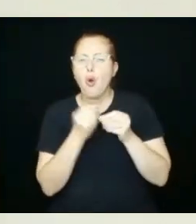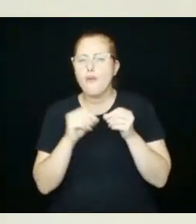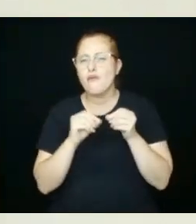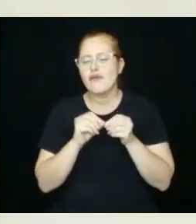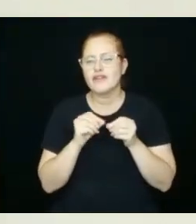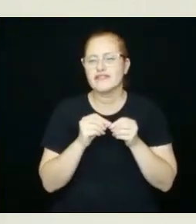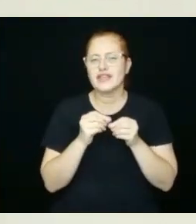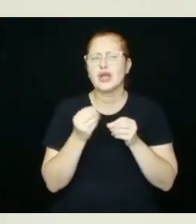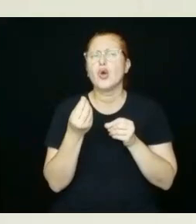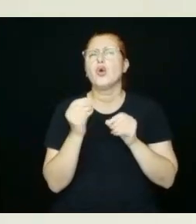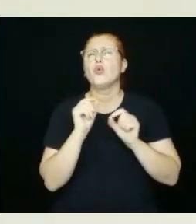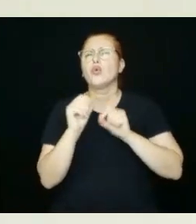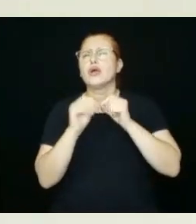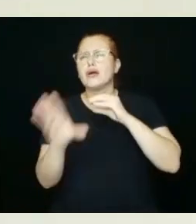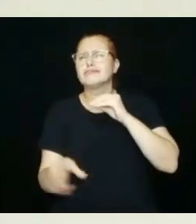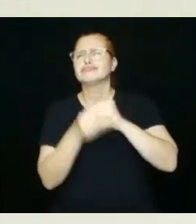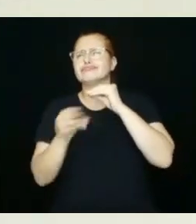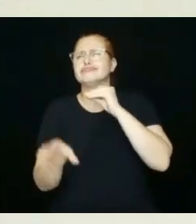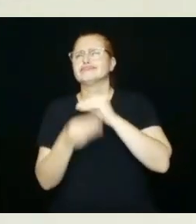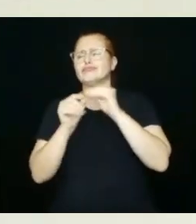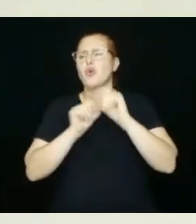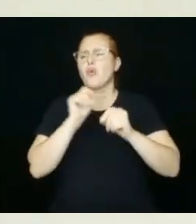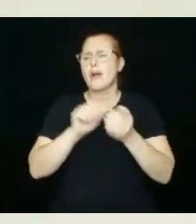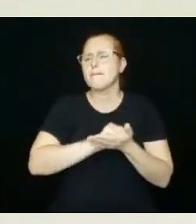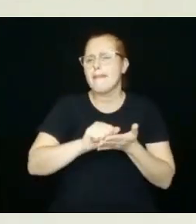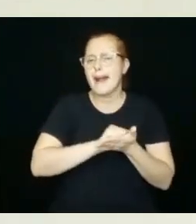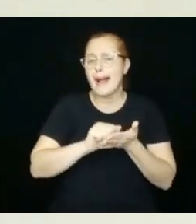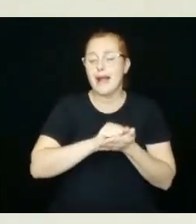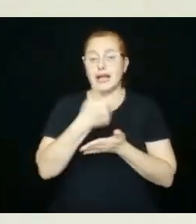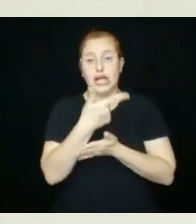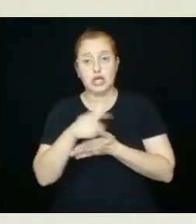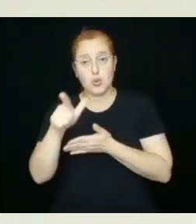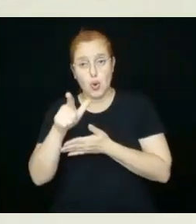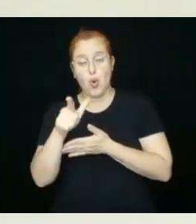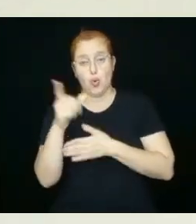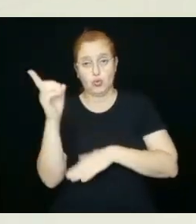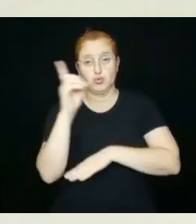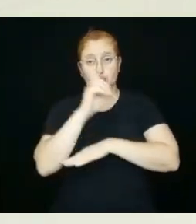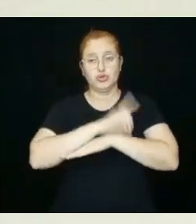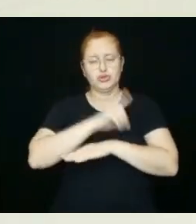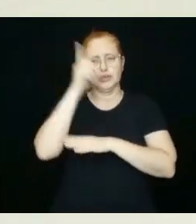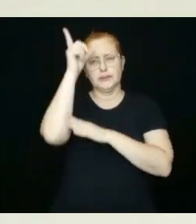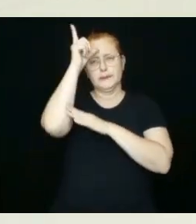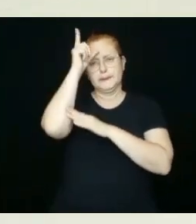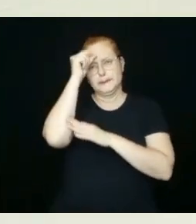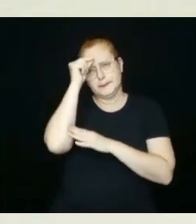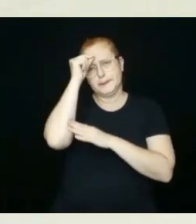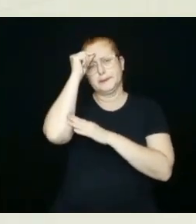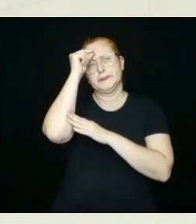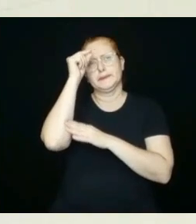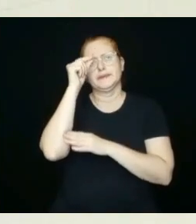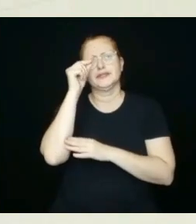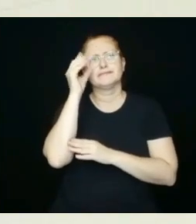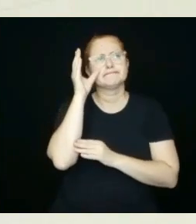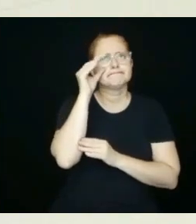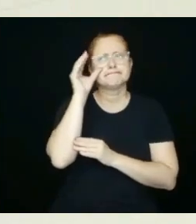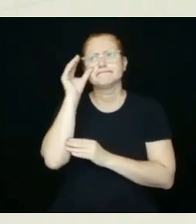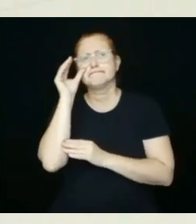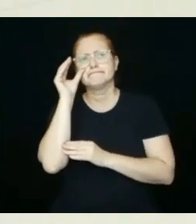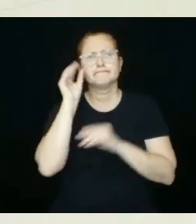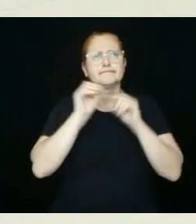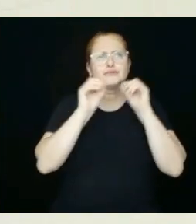o que eu tenho que adicionar aqui, o que eu tenho que apagar. E nesses outros dias eu dei uma aliviada, assim,